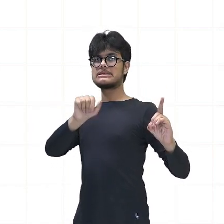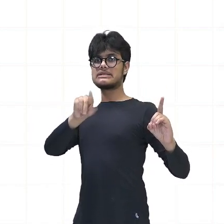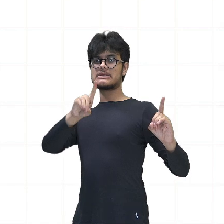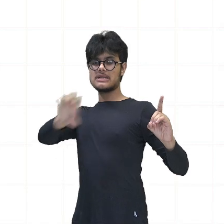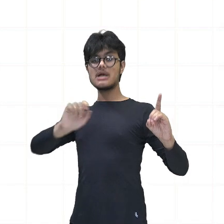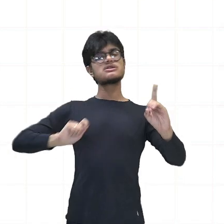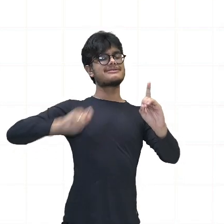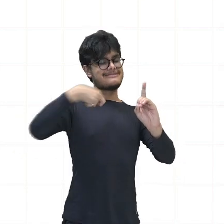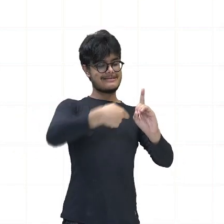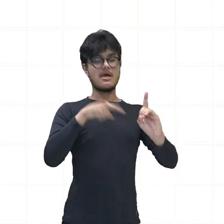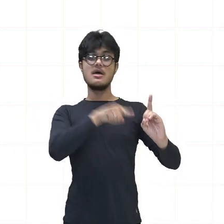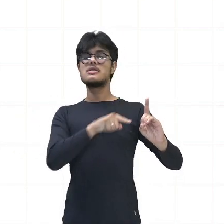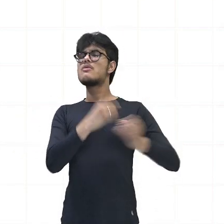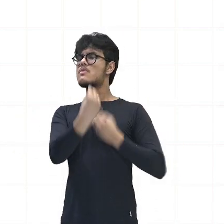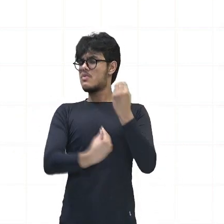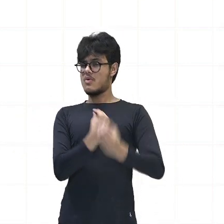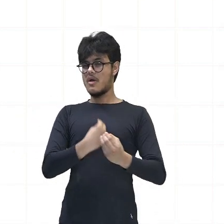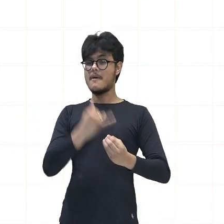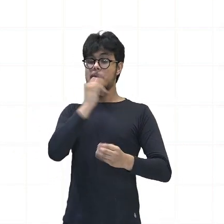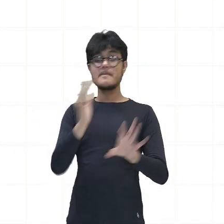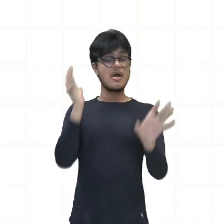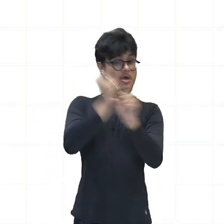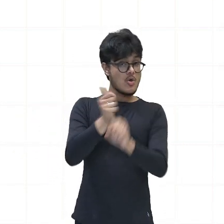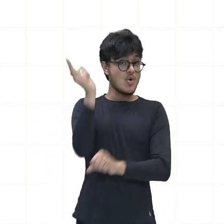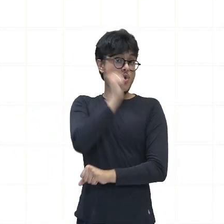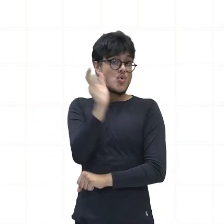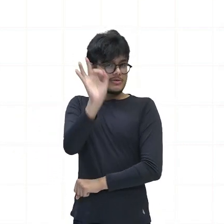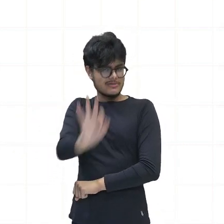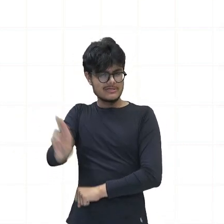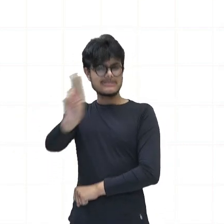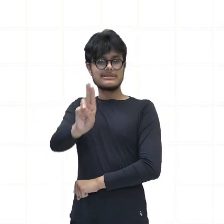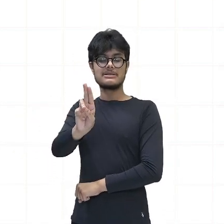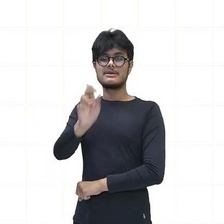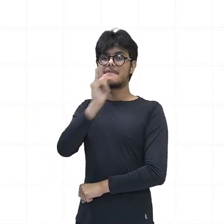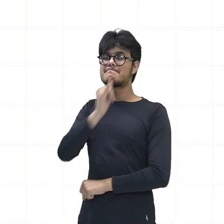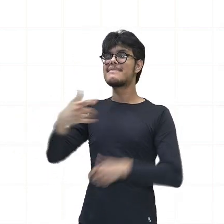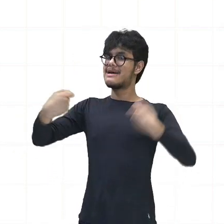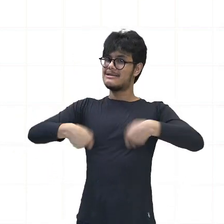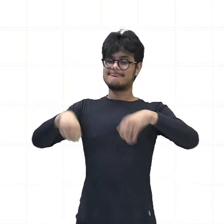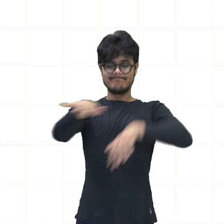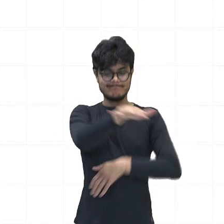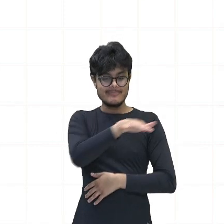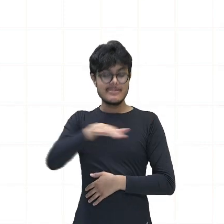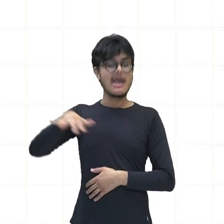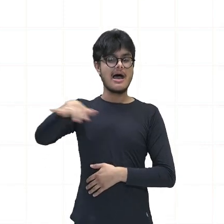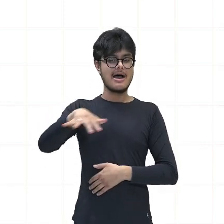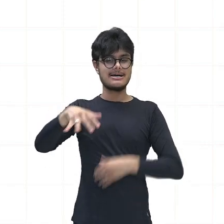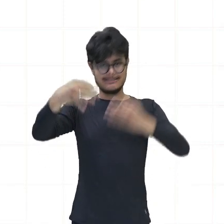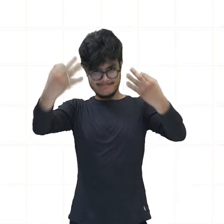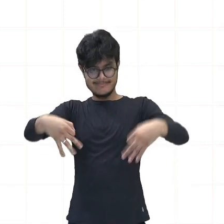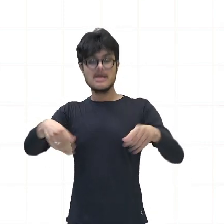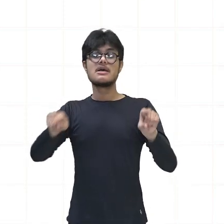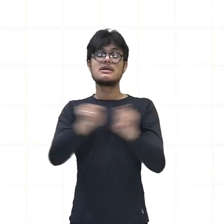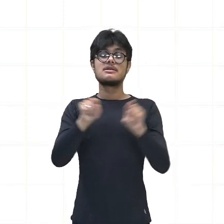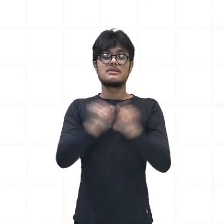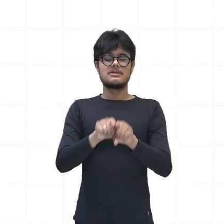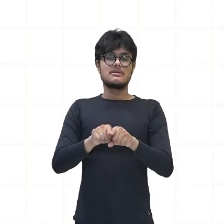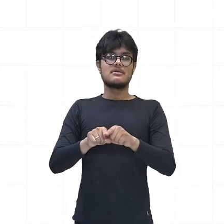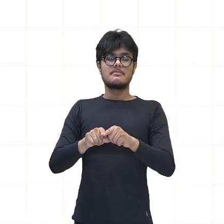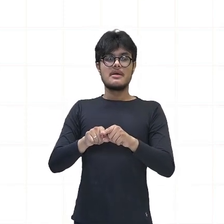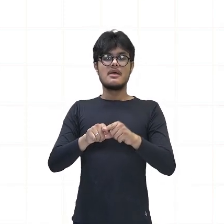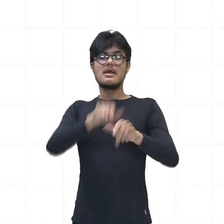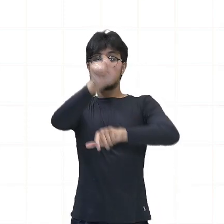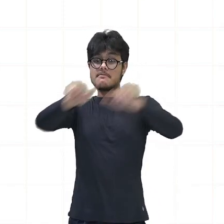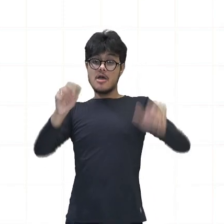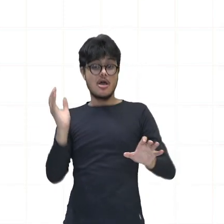outra área? A densidade demográfica, né, a gente precisa saber a área e a população total desse território. E no caso do